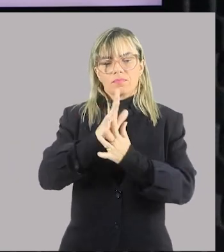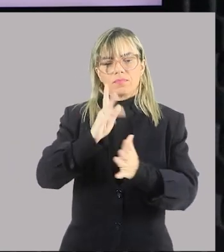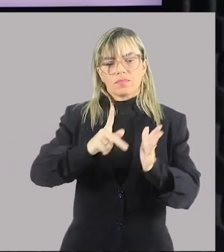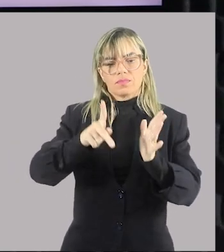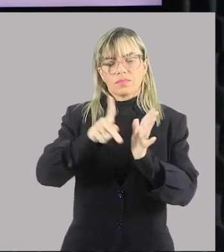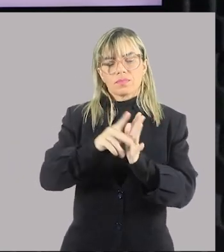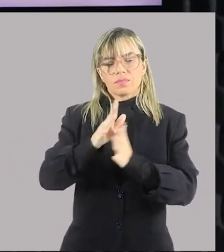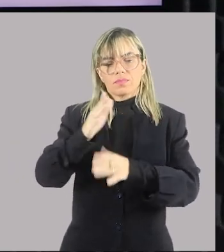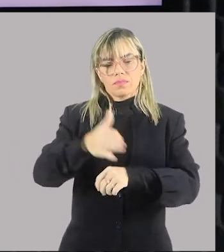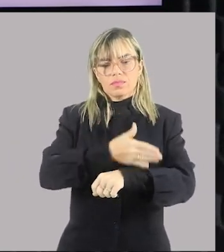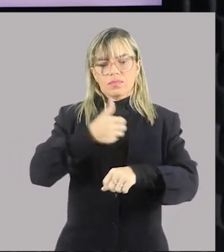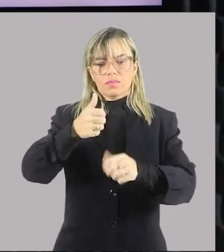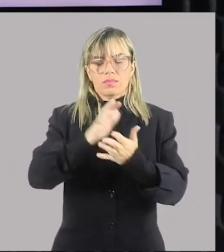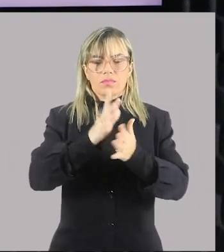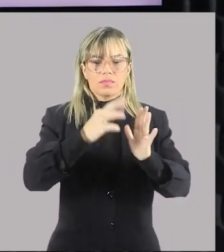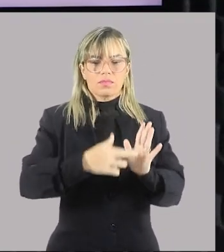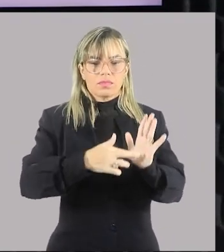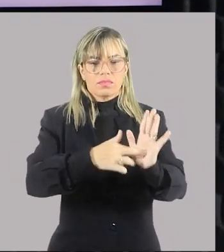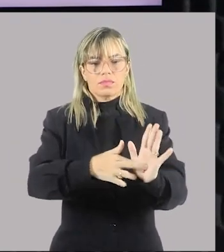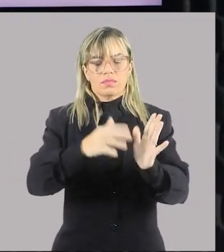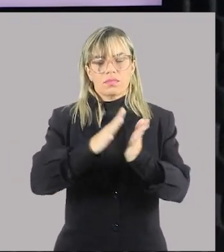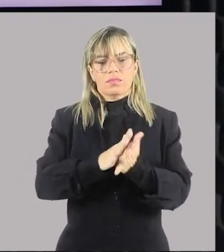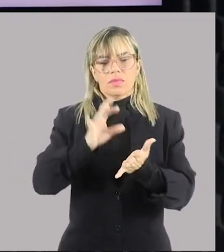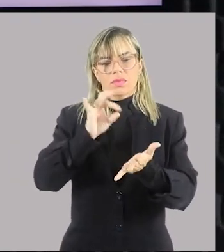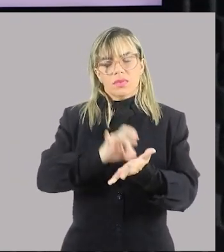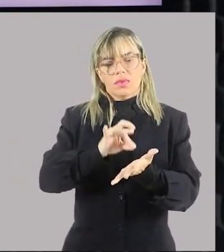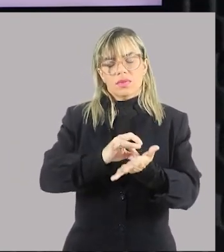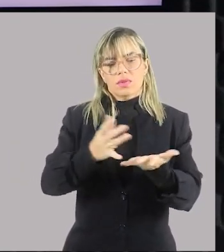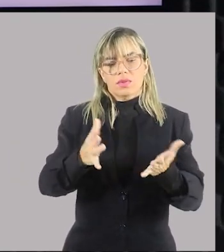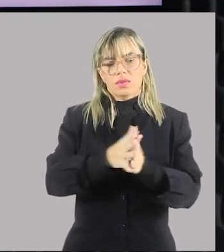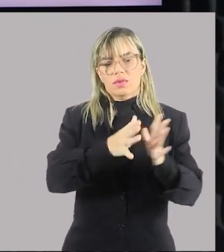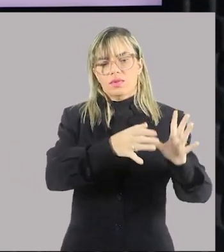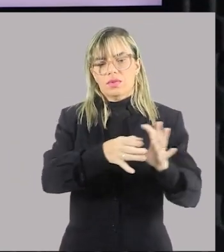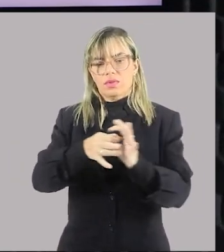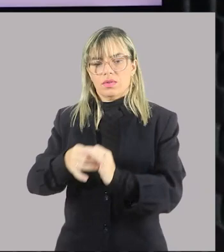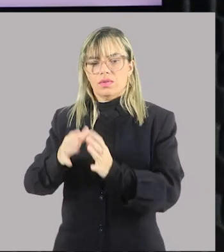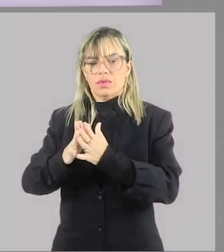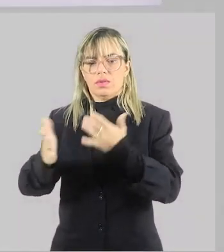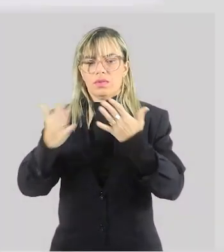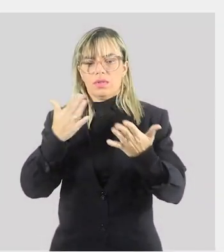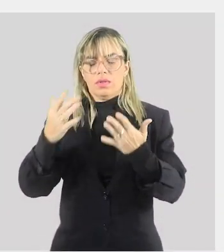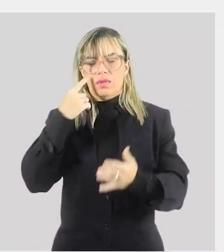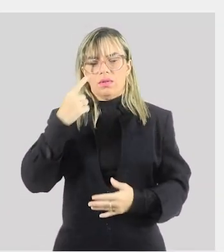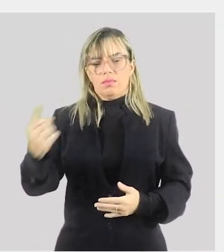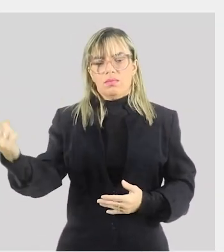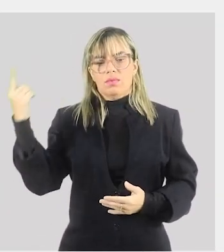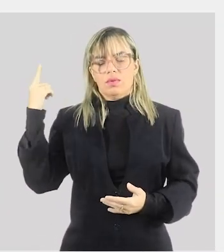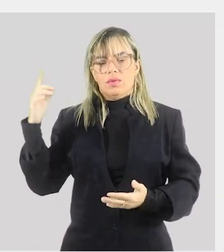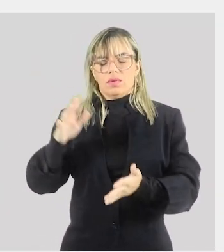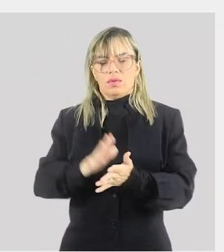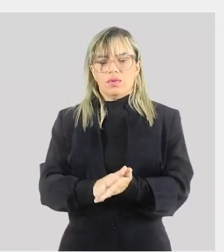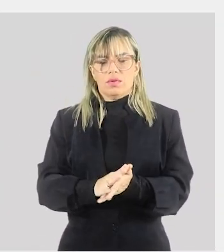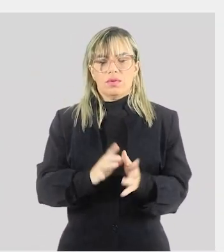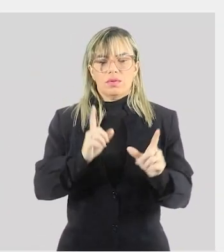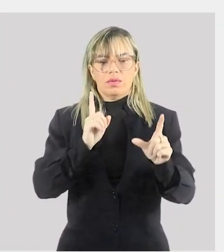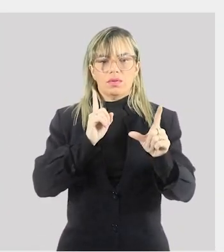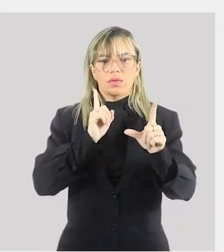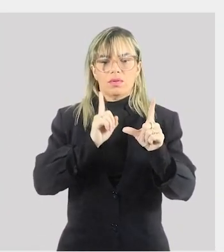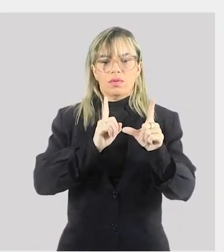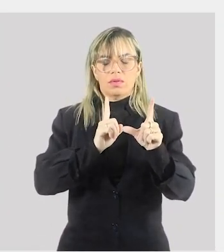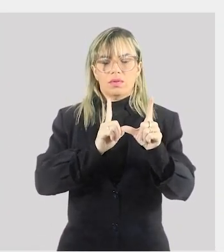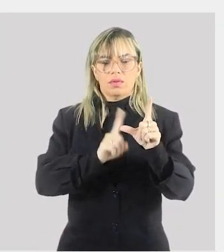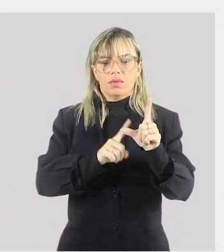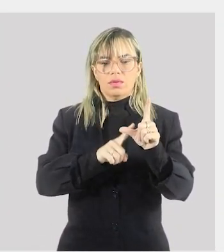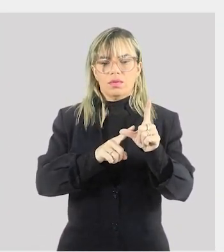para representar a realidade dessa comparação? Então vamos lá então para as opções. Aí nós temos, né,